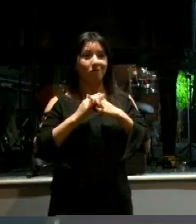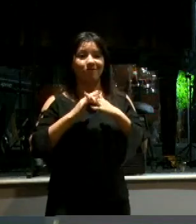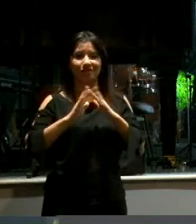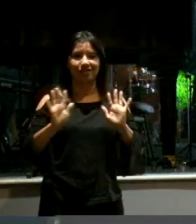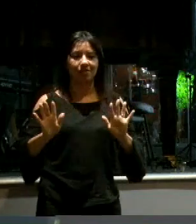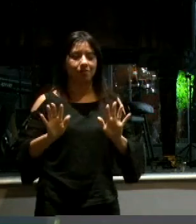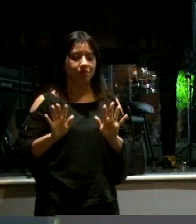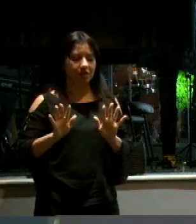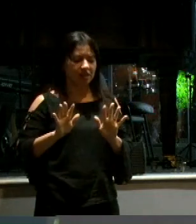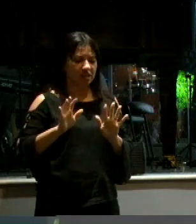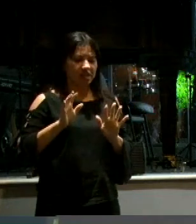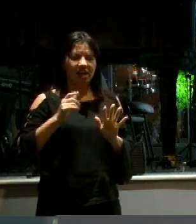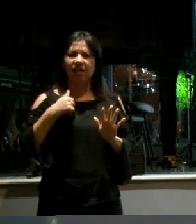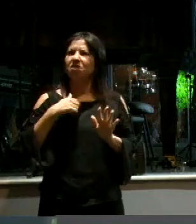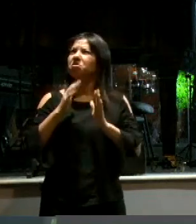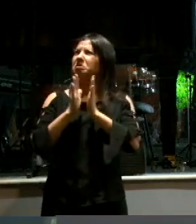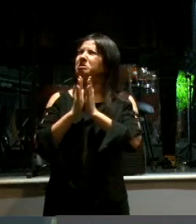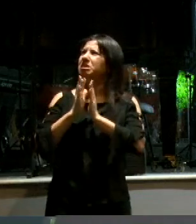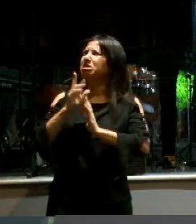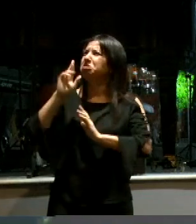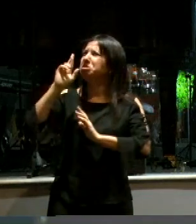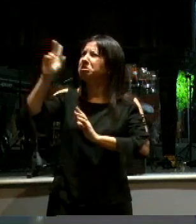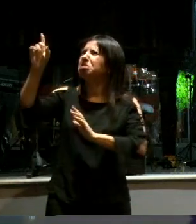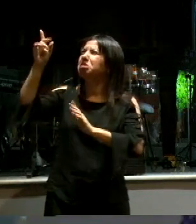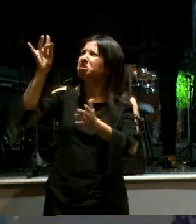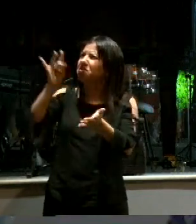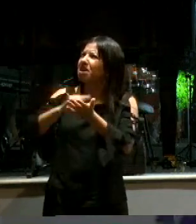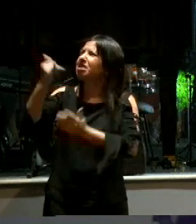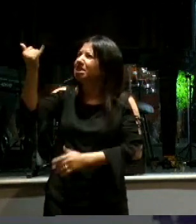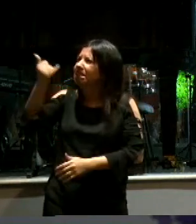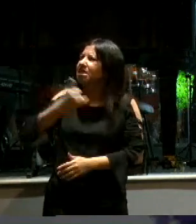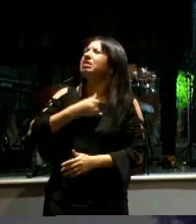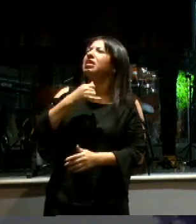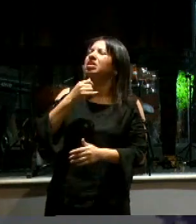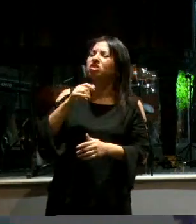funcionar agora até eu chegar na minha casa, aí pode quebrar de novo.